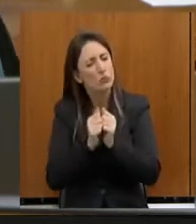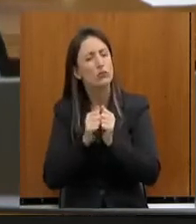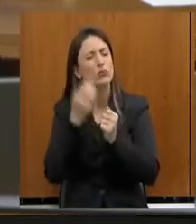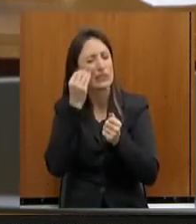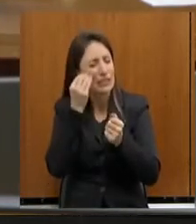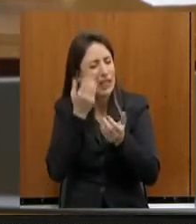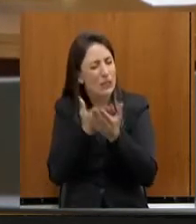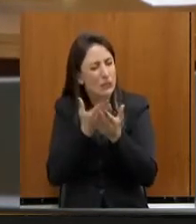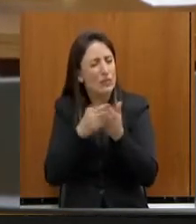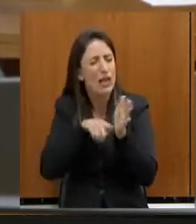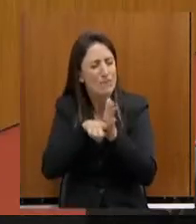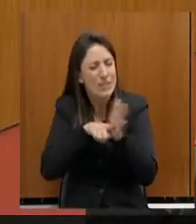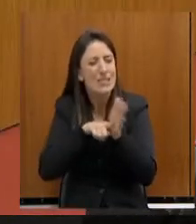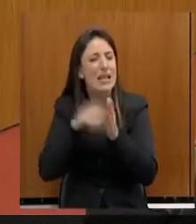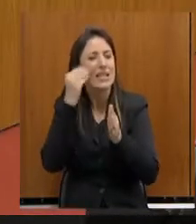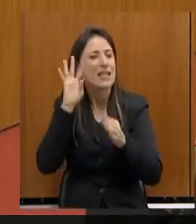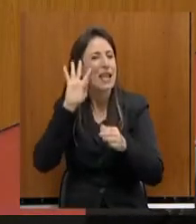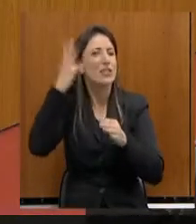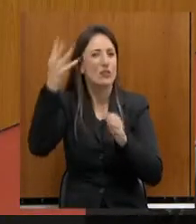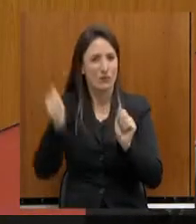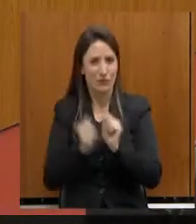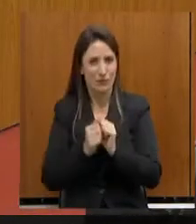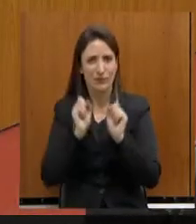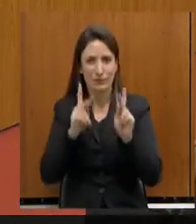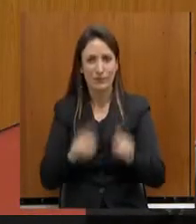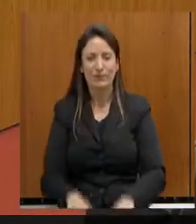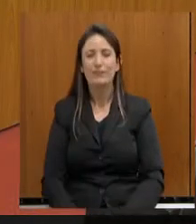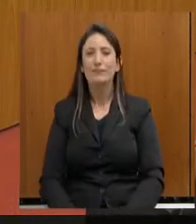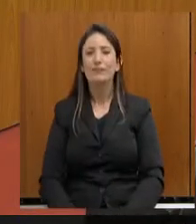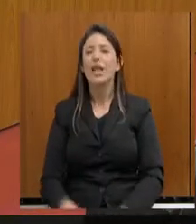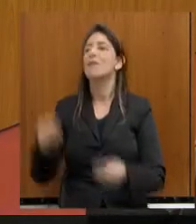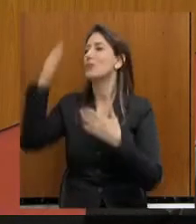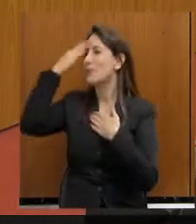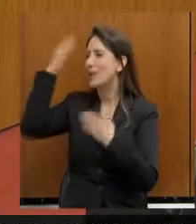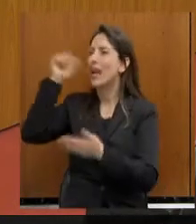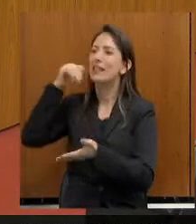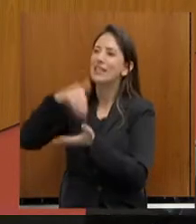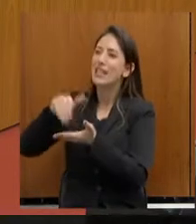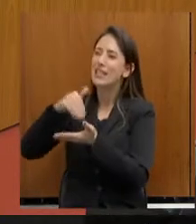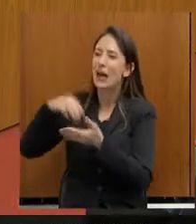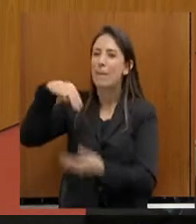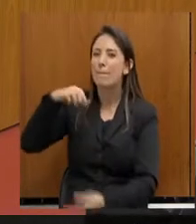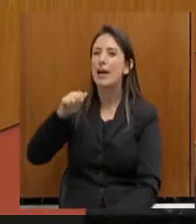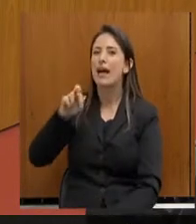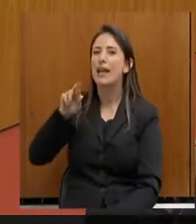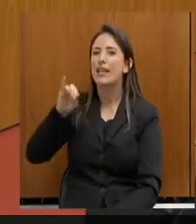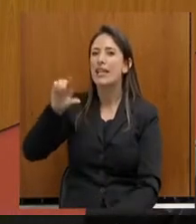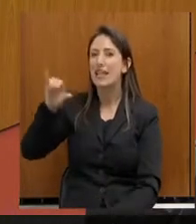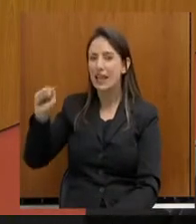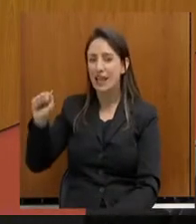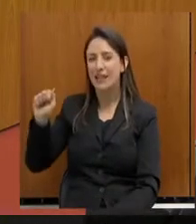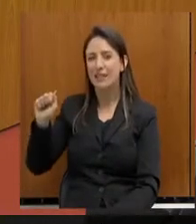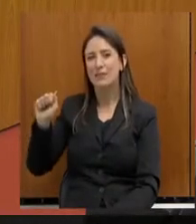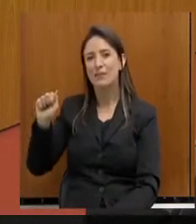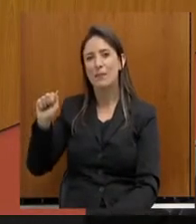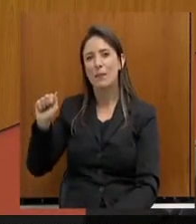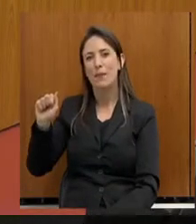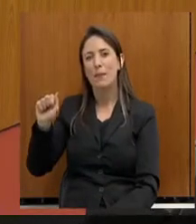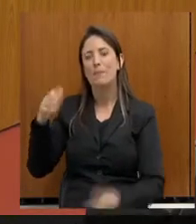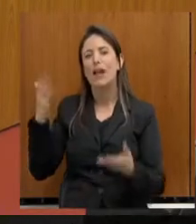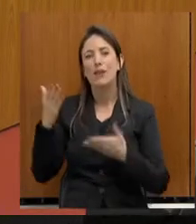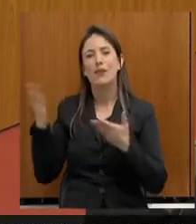e das respostas necessárias e obrigado respiratória Marília passa palavra aqui pessoas contribuições como